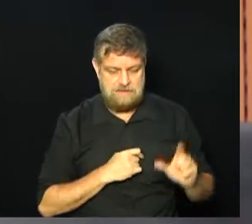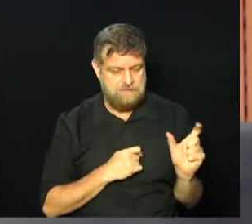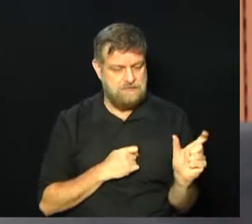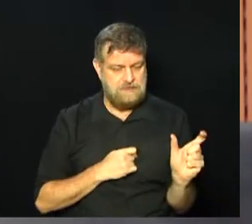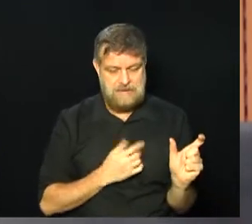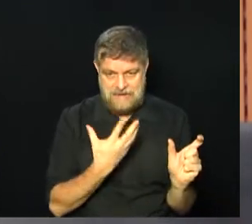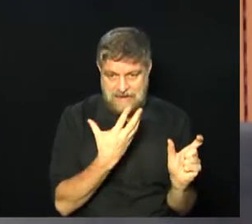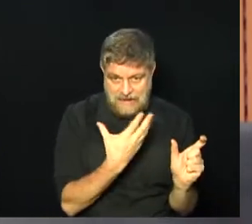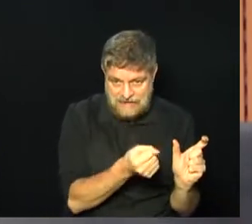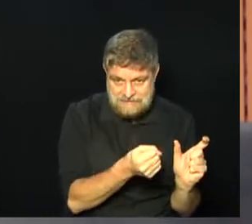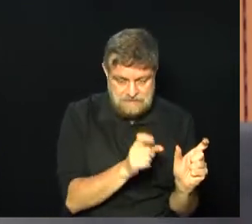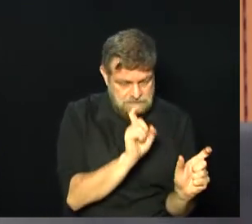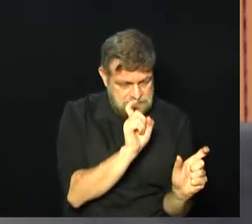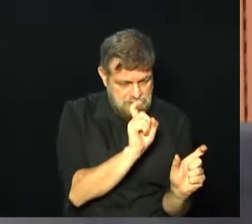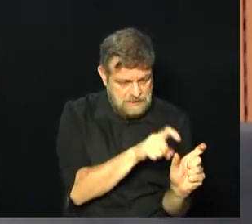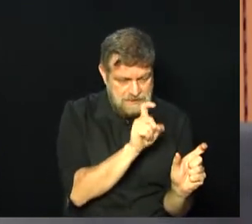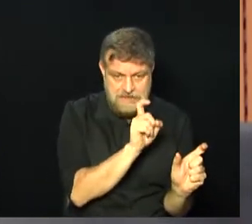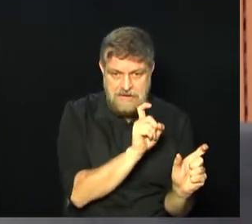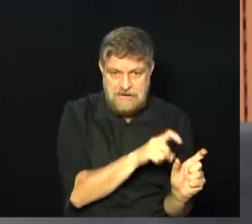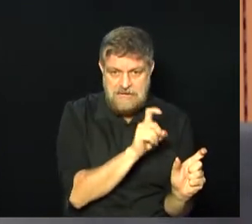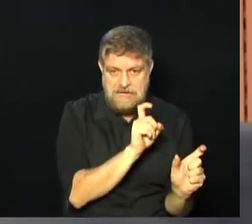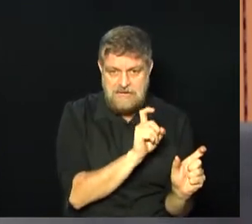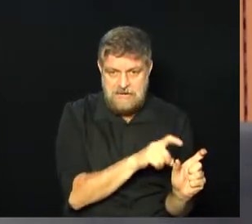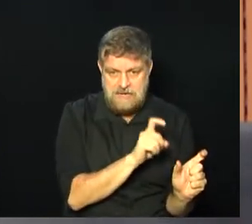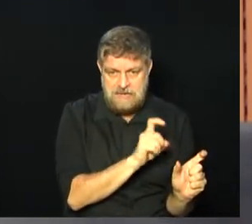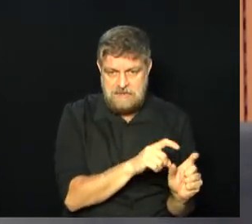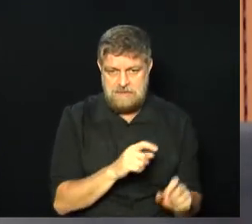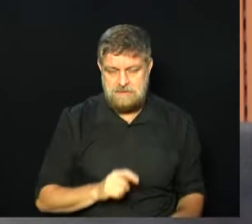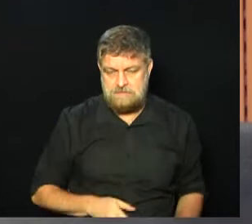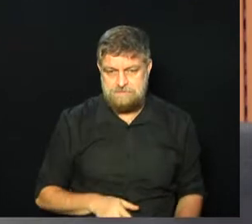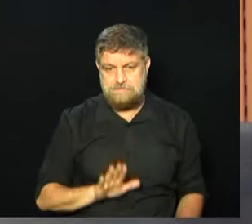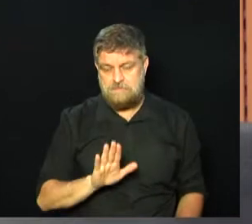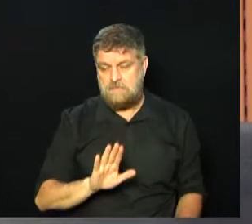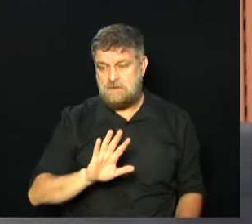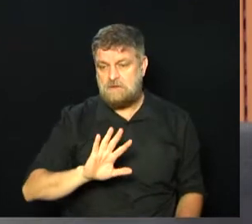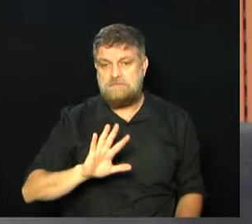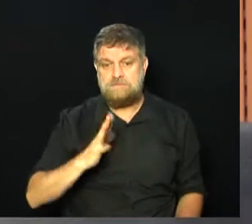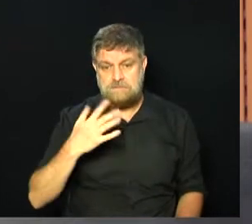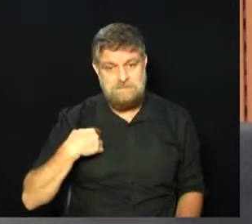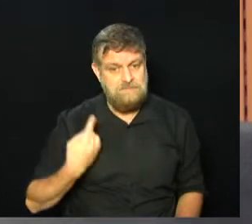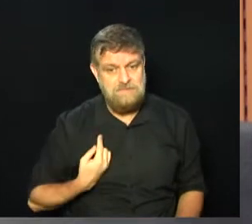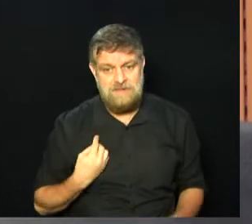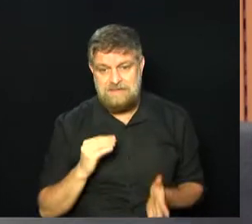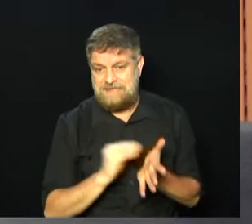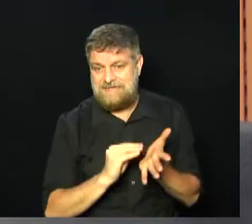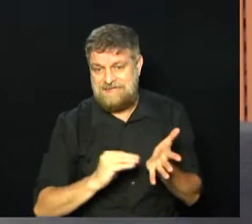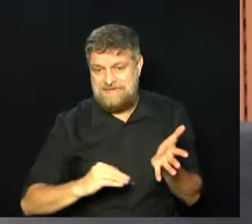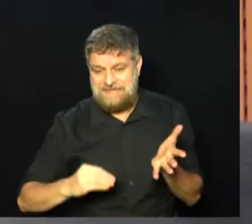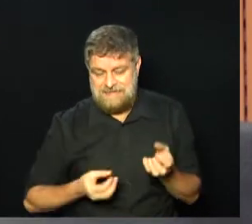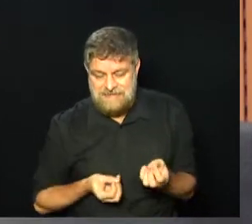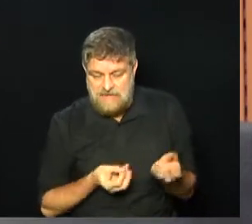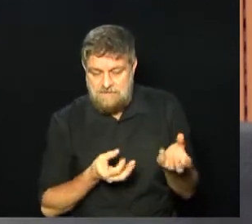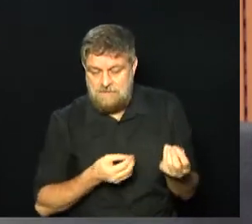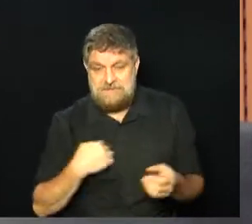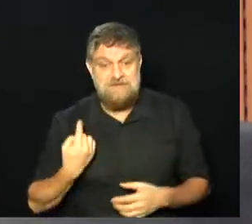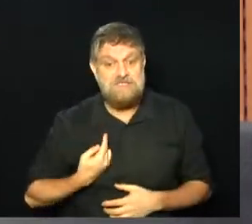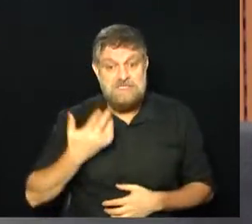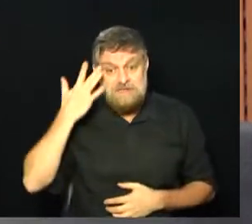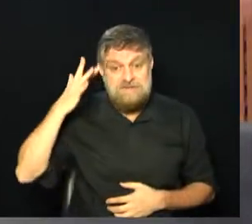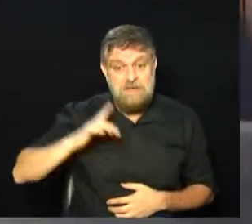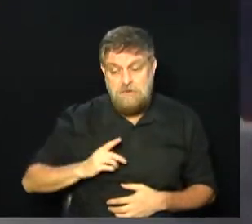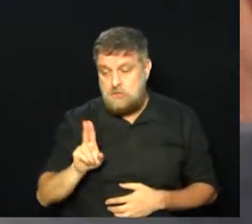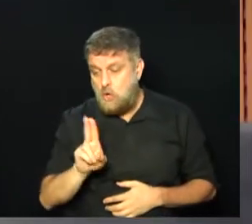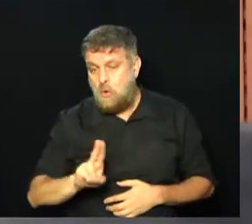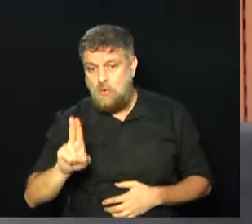de coisas que você tem que concordar. E nesse caso, esses dados a gente não tem ainda segurança se nós podemos usar para outros